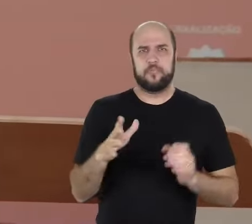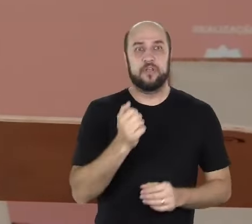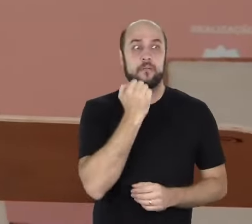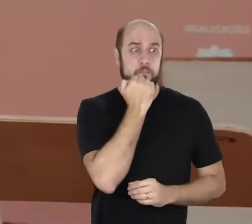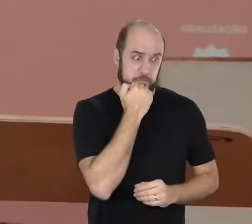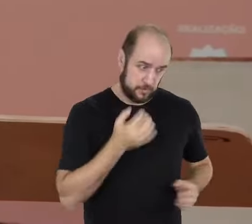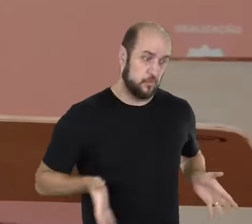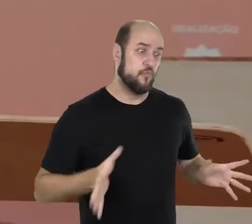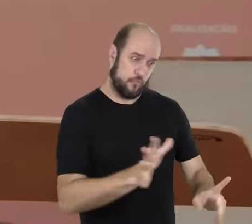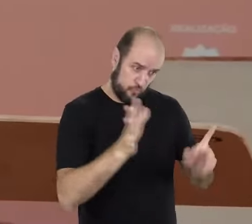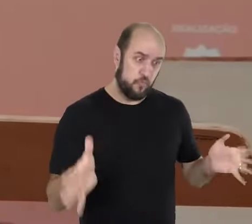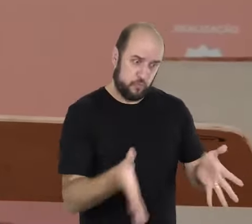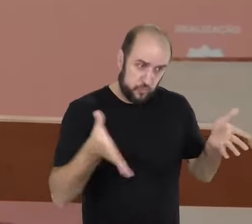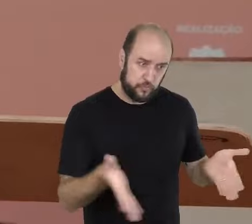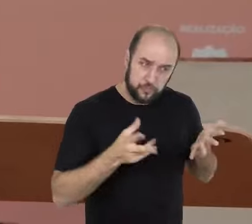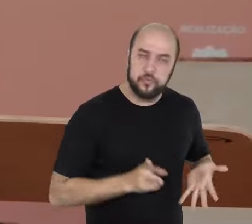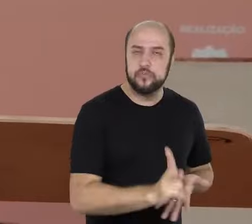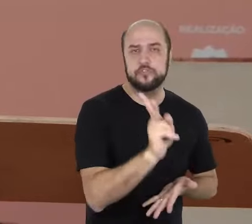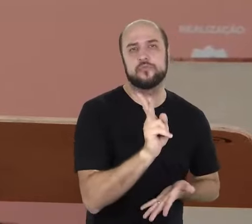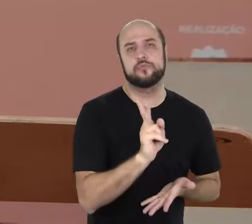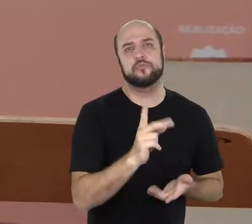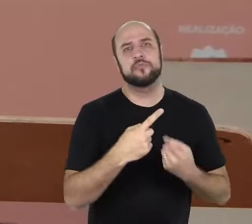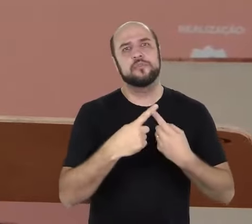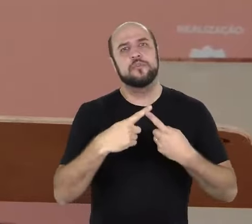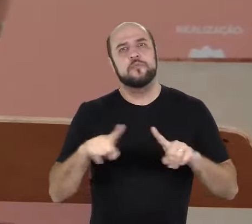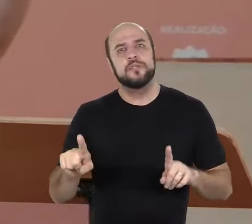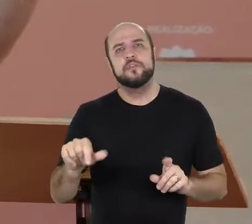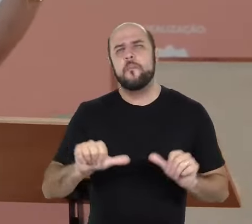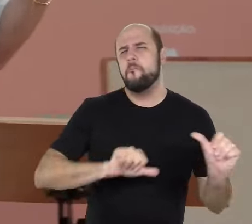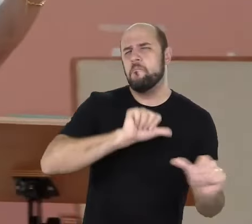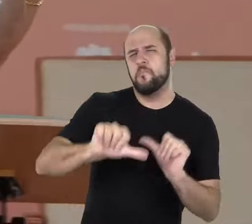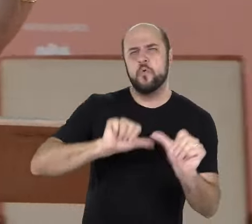continuou estimulando. Aí eu voltei. Mas o autismo é muito fluido.